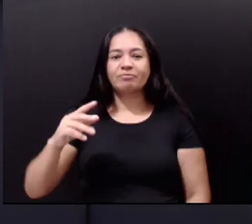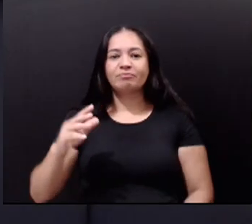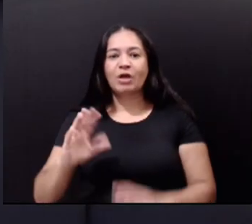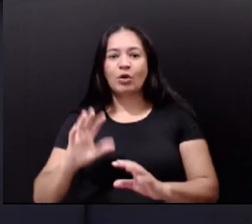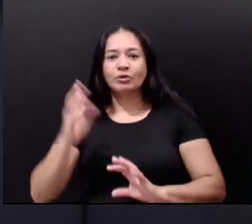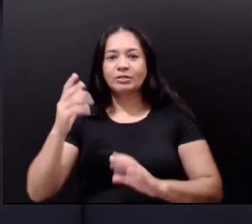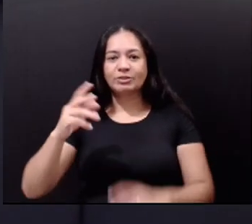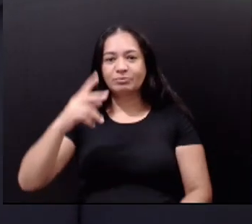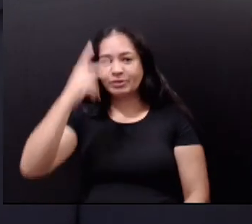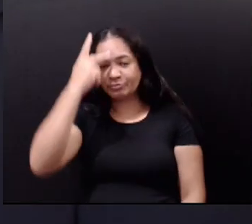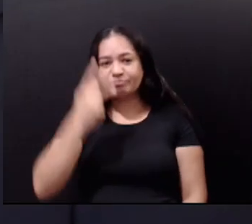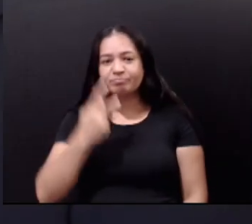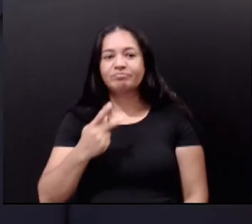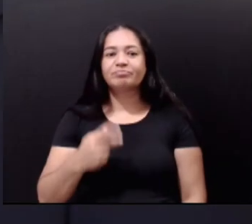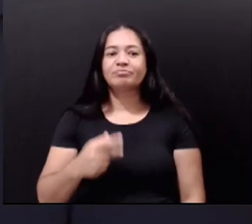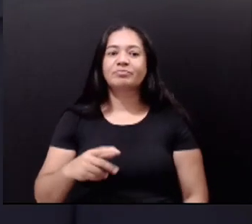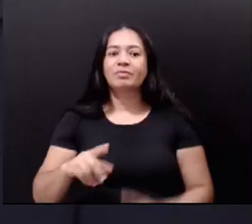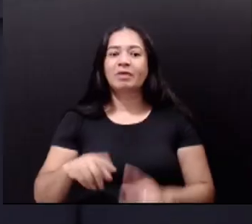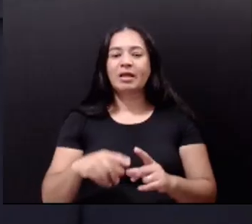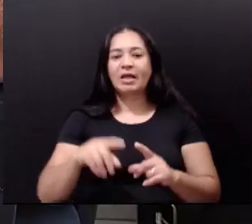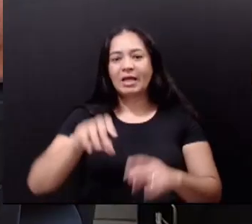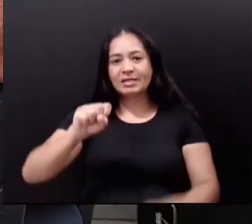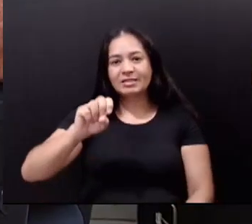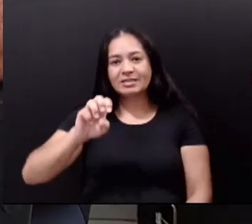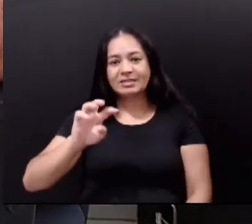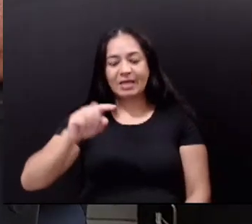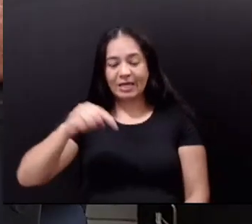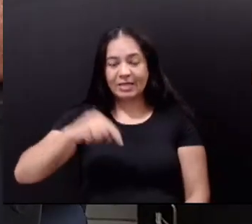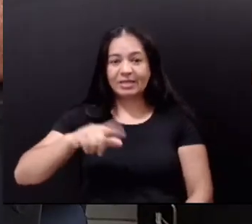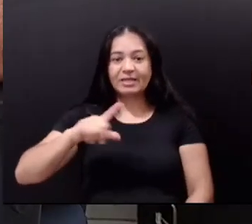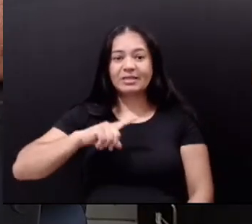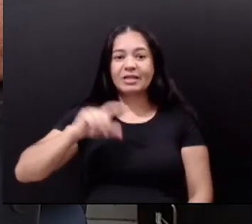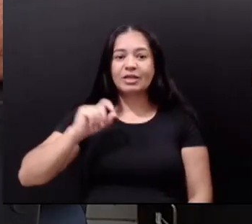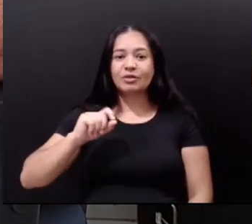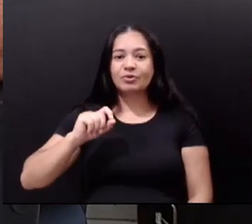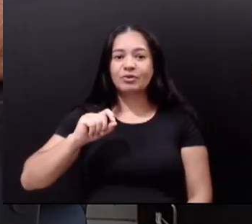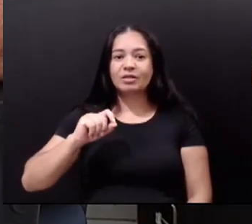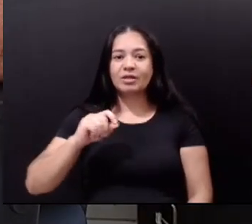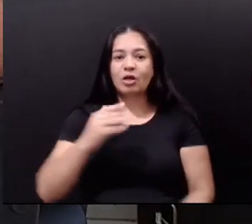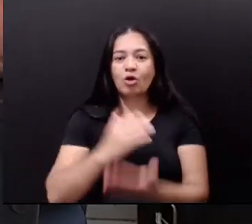também conta com um quadro que nasceu dos próprios educadores, dos profissionais,